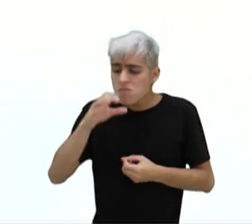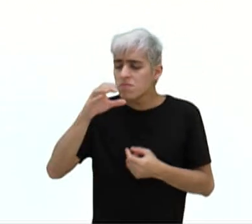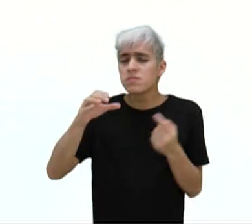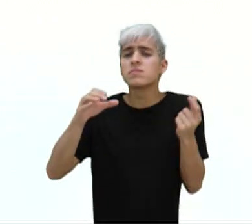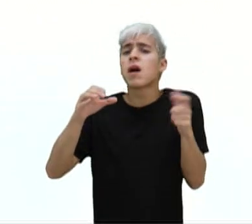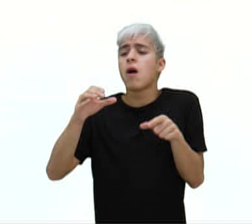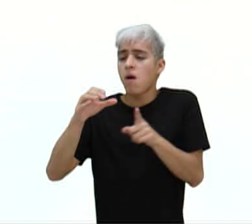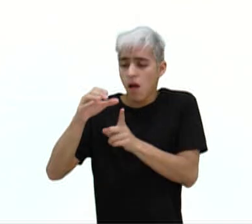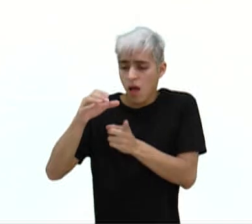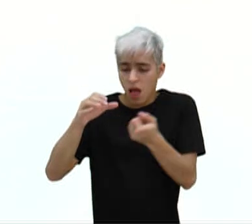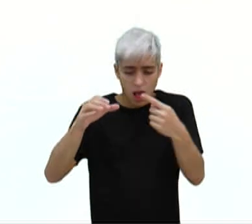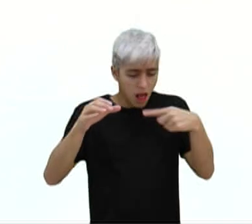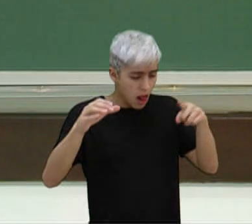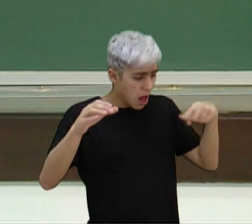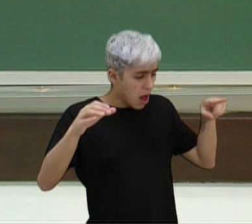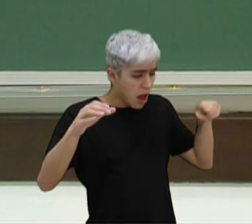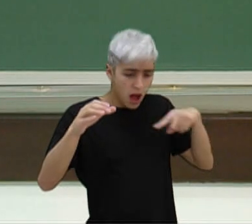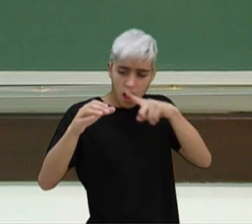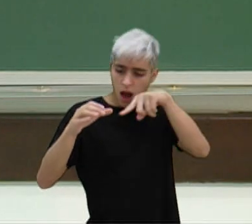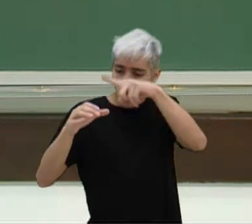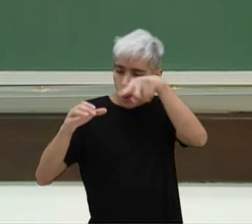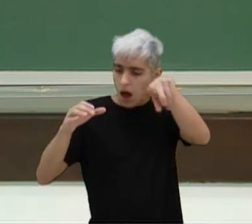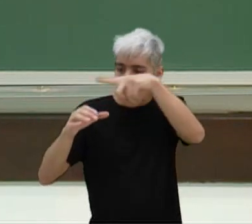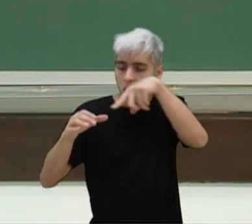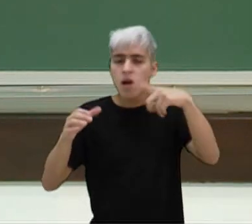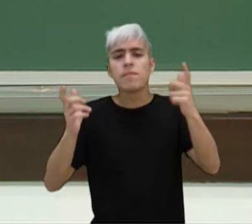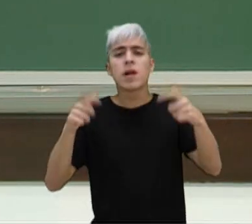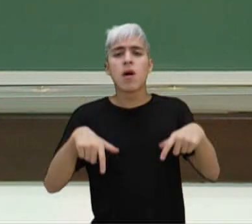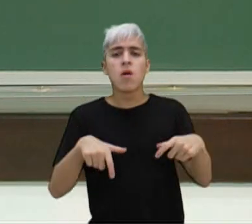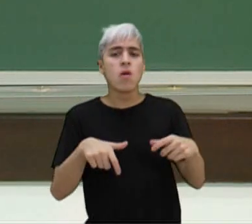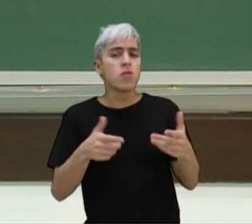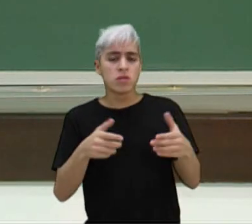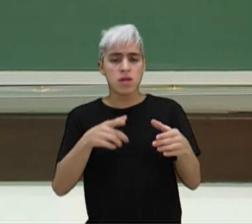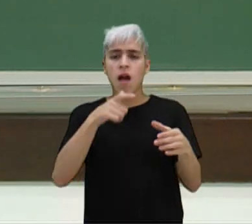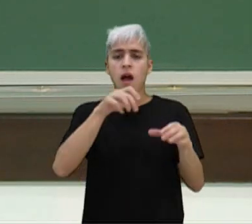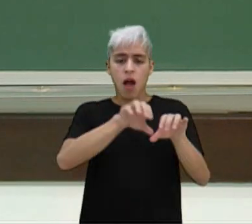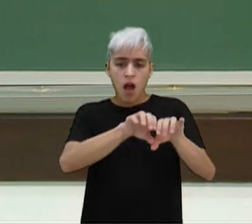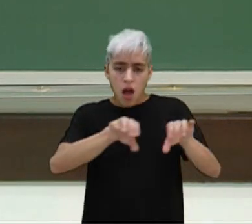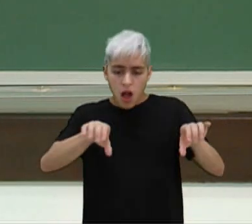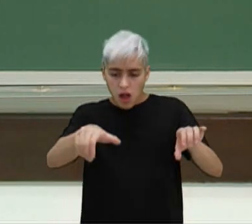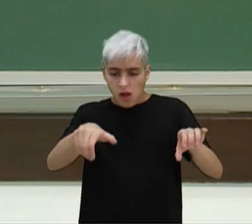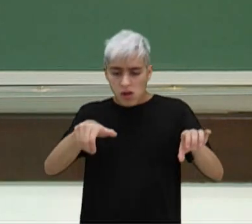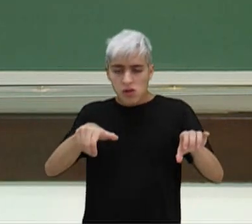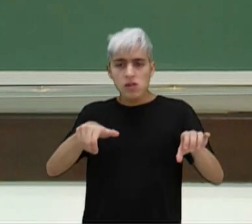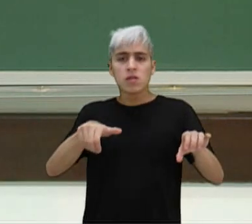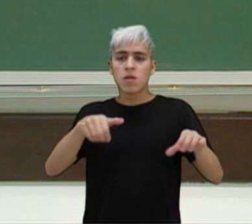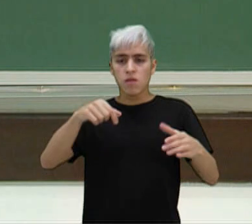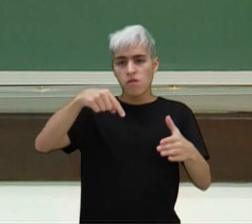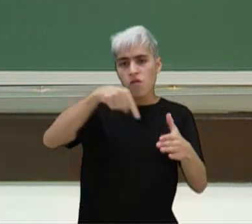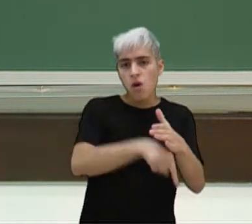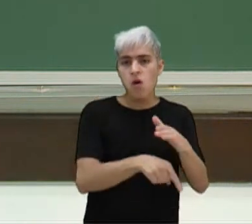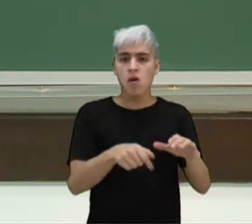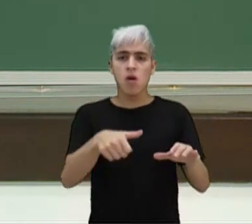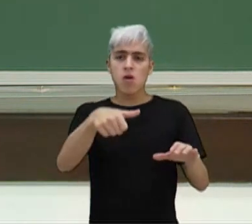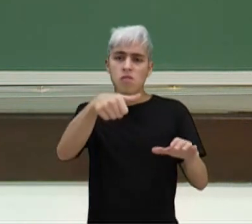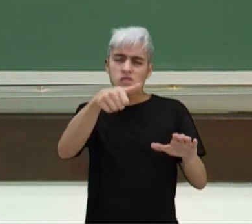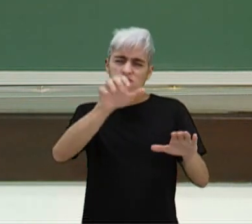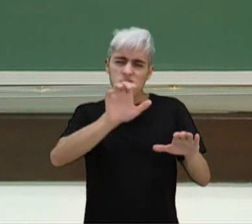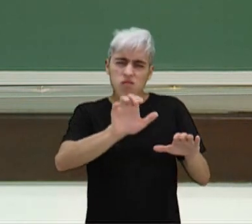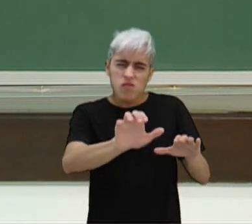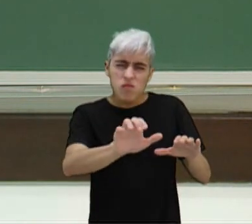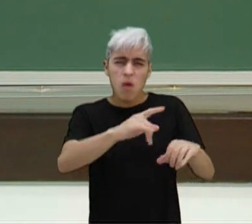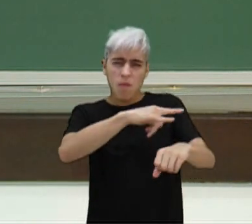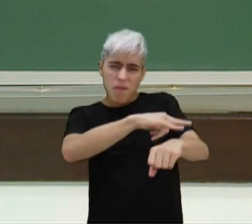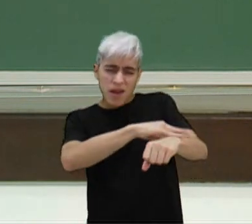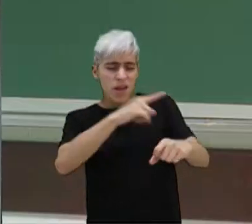né? Para onde que vai o nosso esgoto, como que ele é tratado, né? O que é